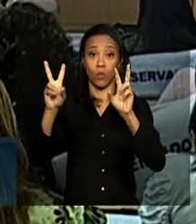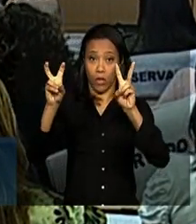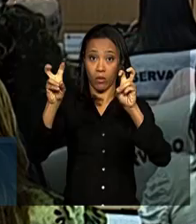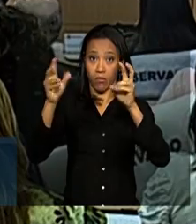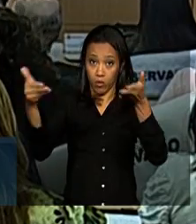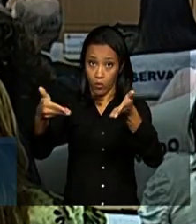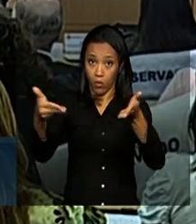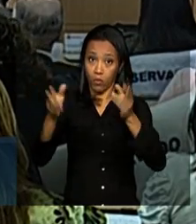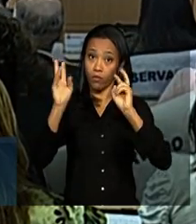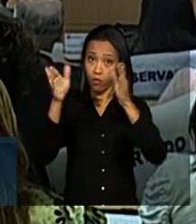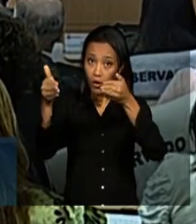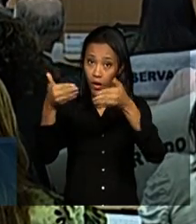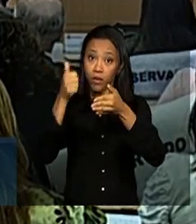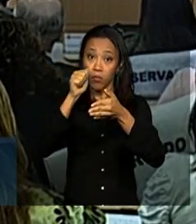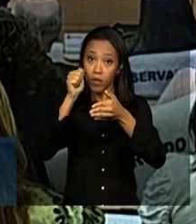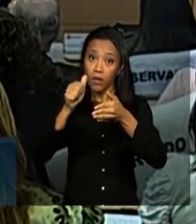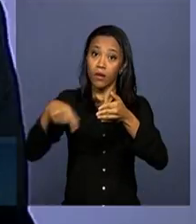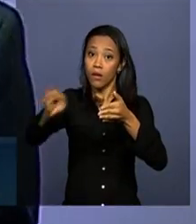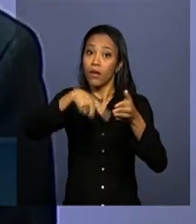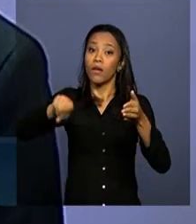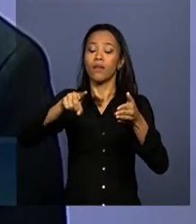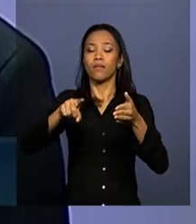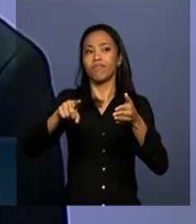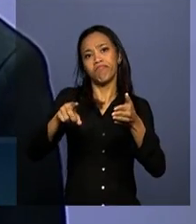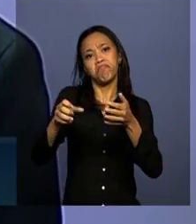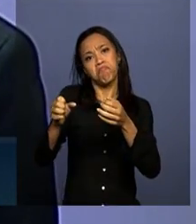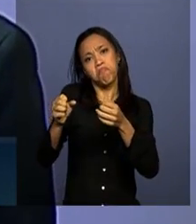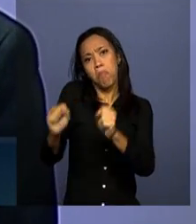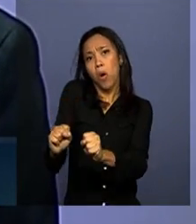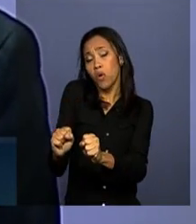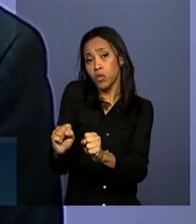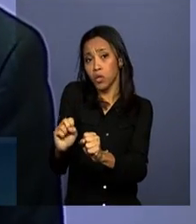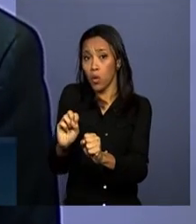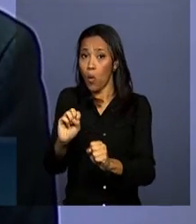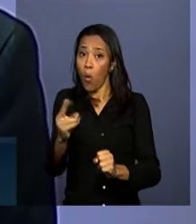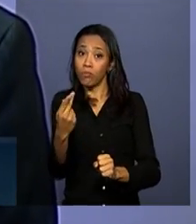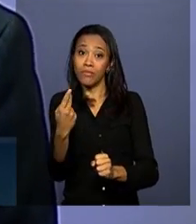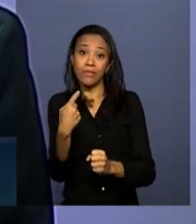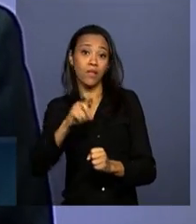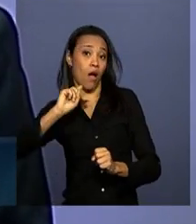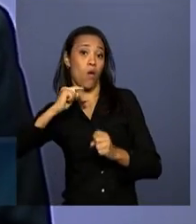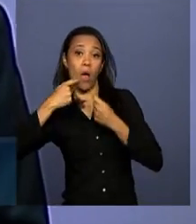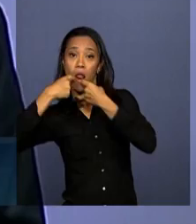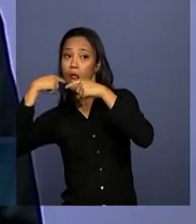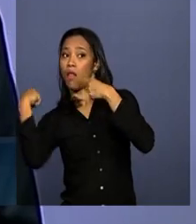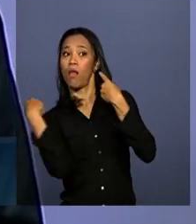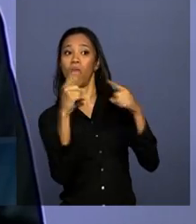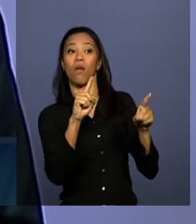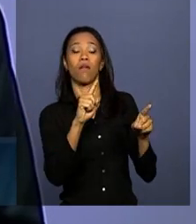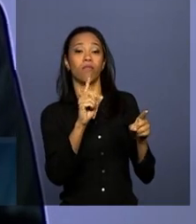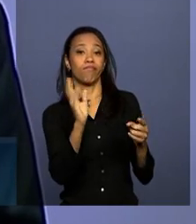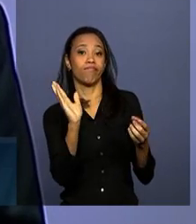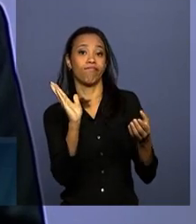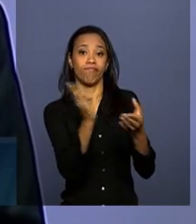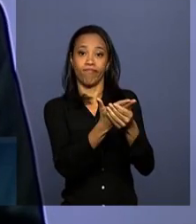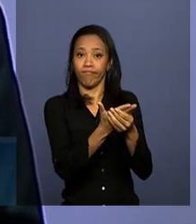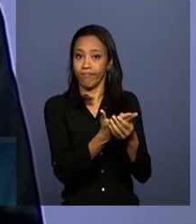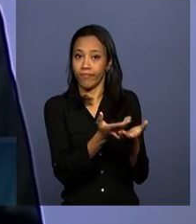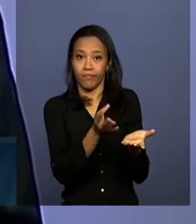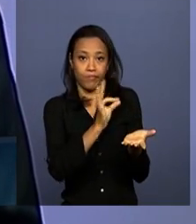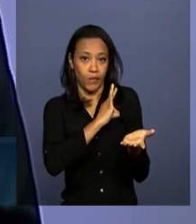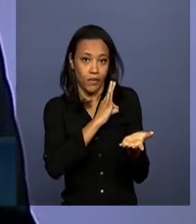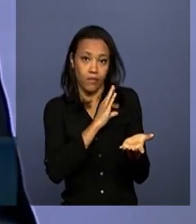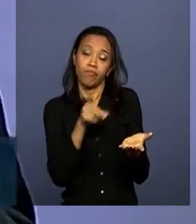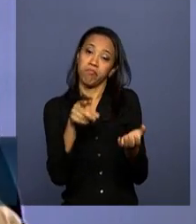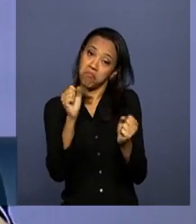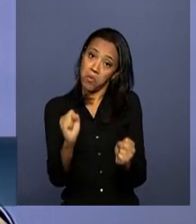hoje, ela tem a opção ou não de registrar o boletim de ocorrência, de procurar a autoridade policial. Mas nada